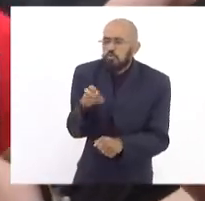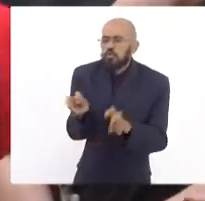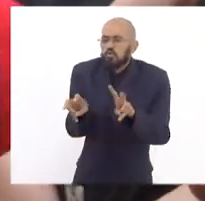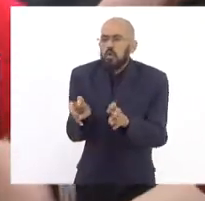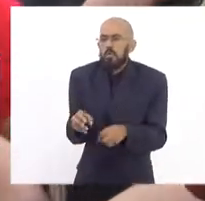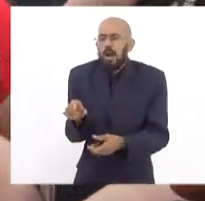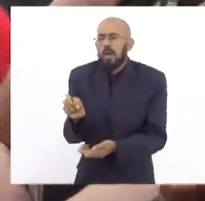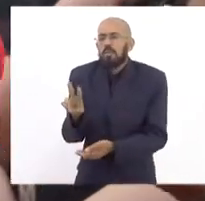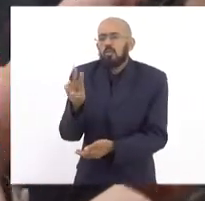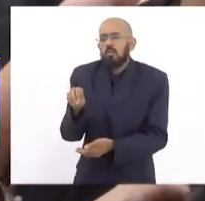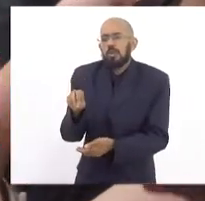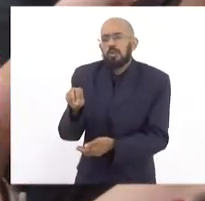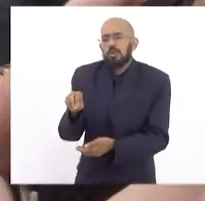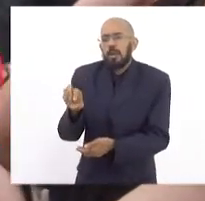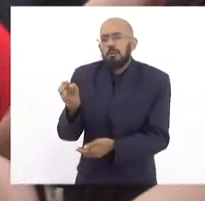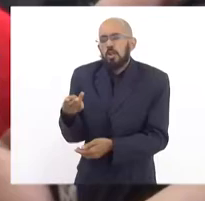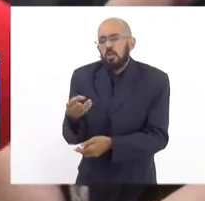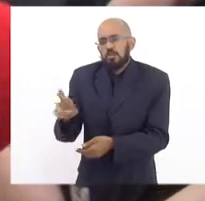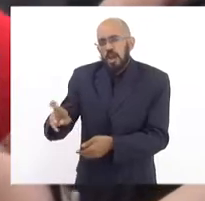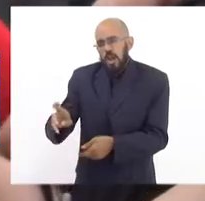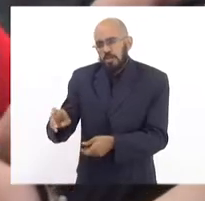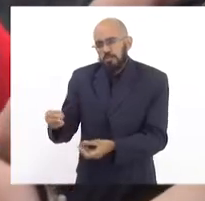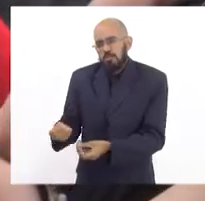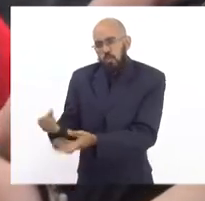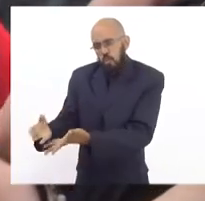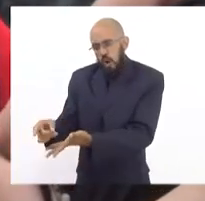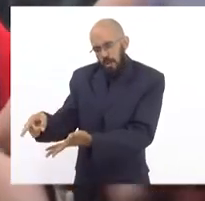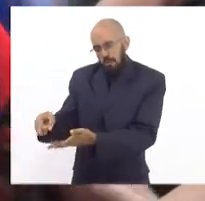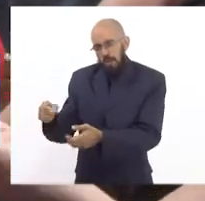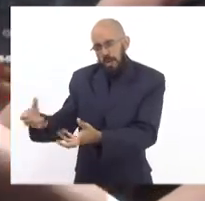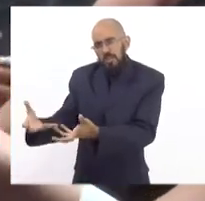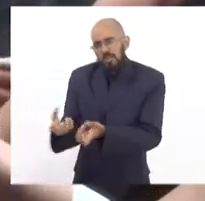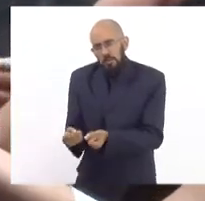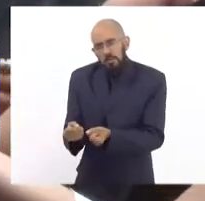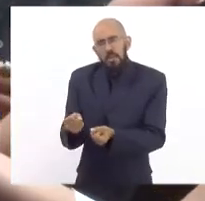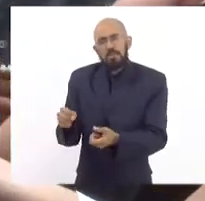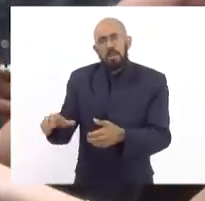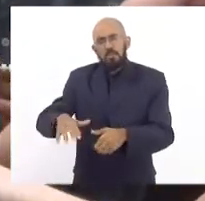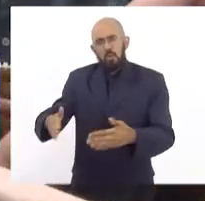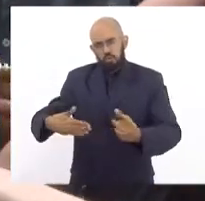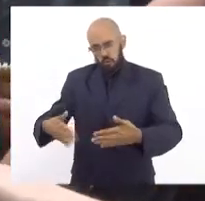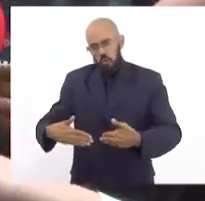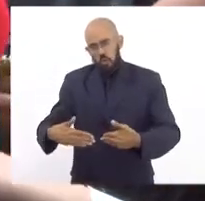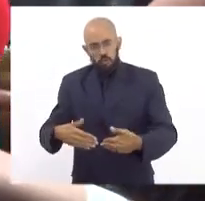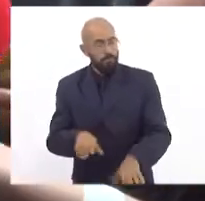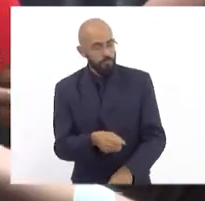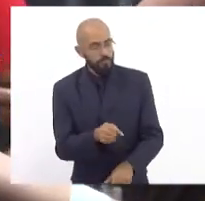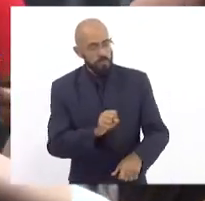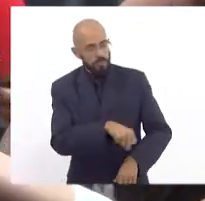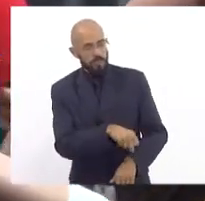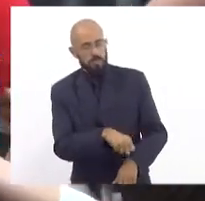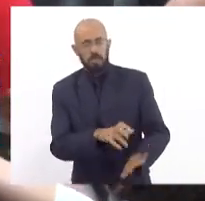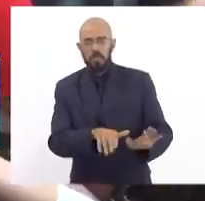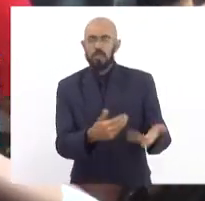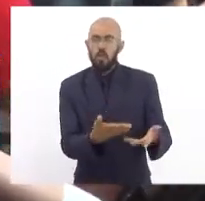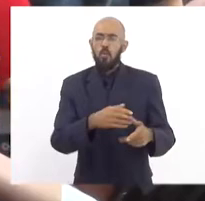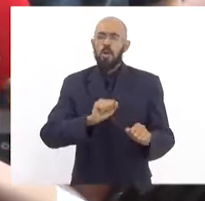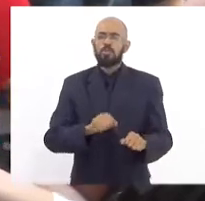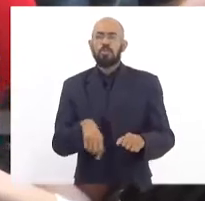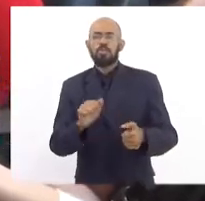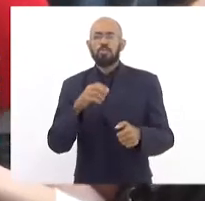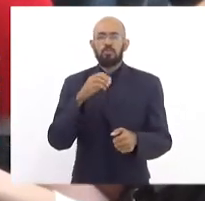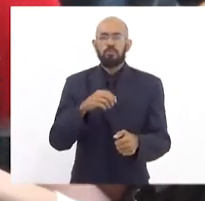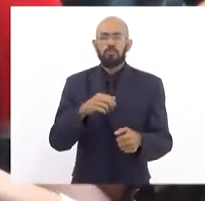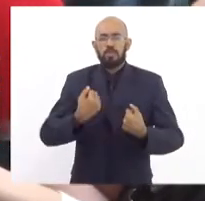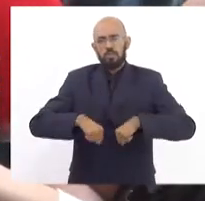de reais para preparar o local para receber do parque. O senhor poderia falar sobre isso? Então, foi levantado a necessidade de adaptação